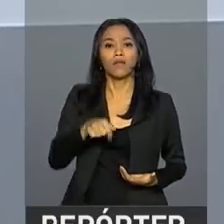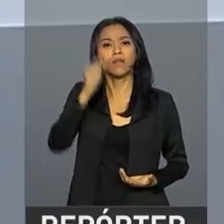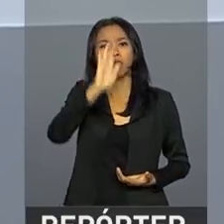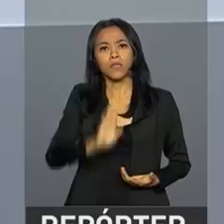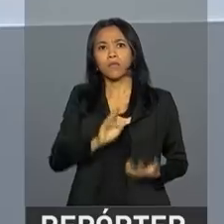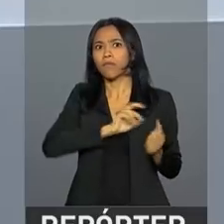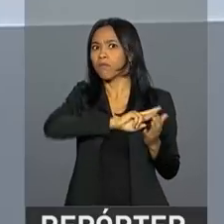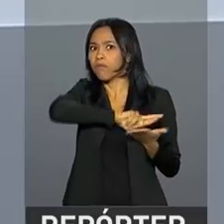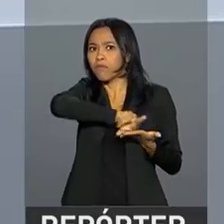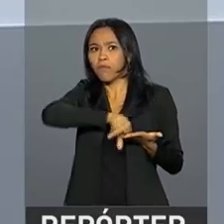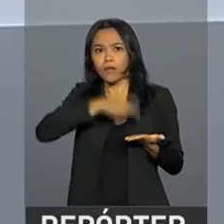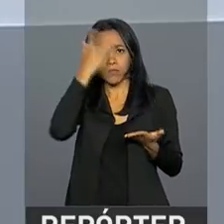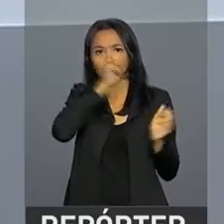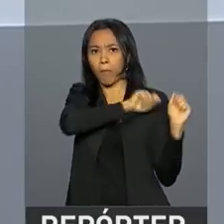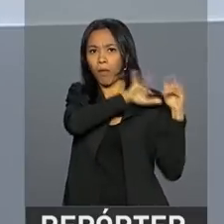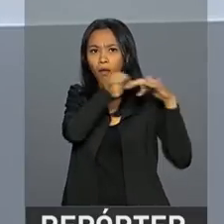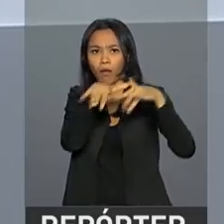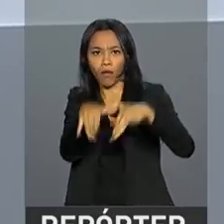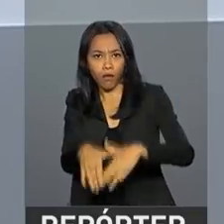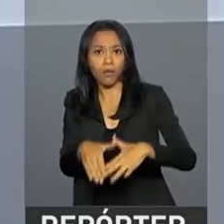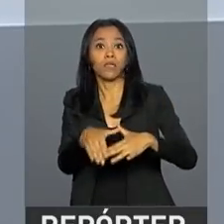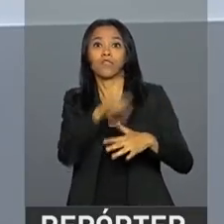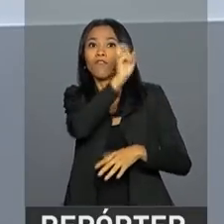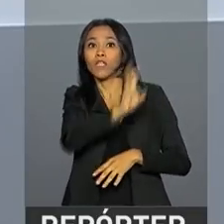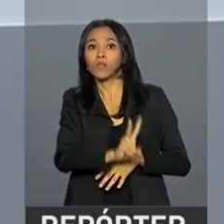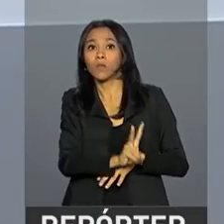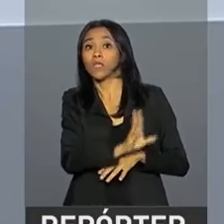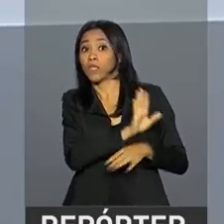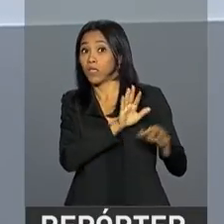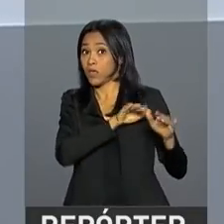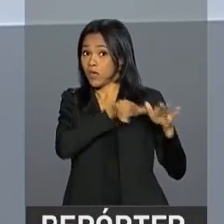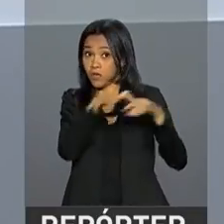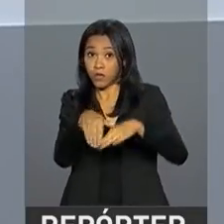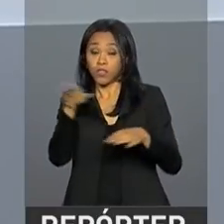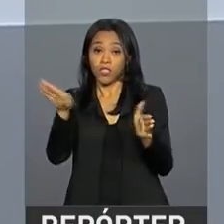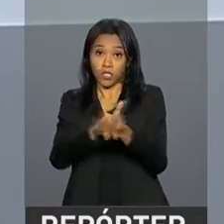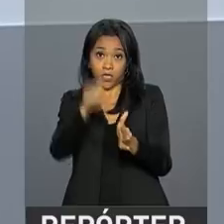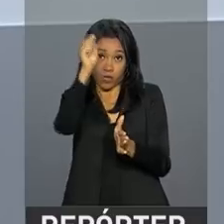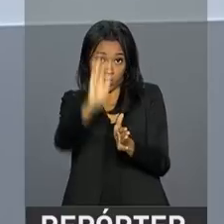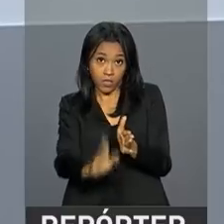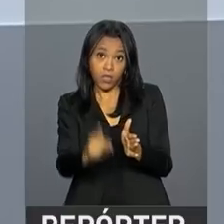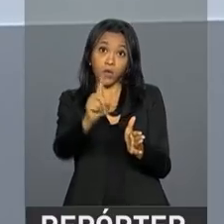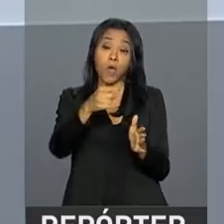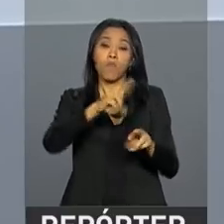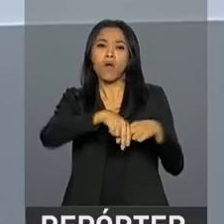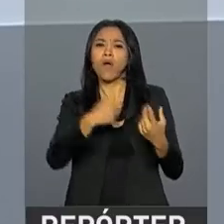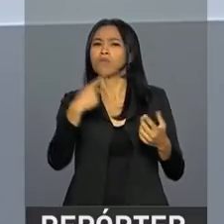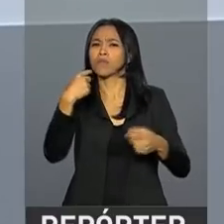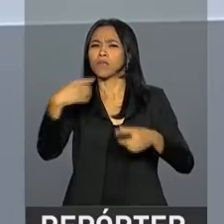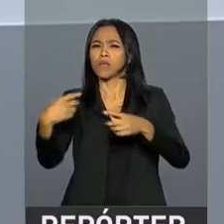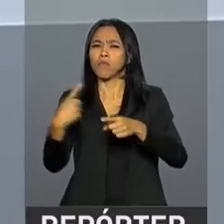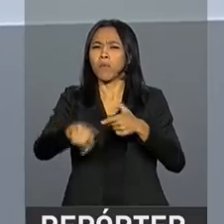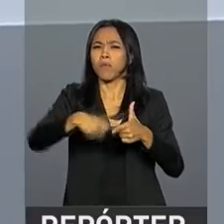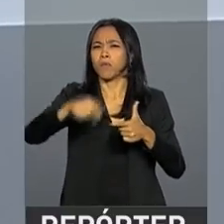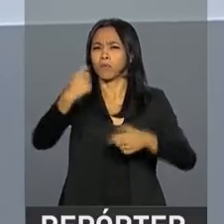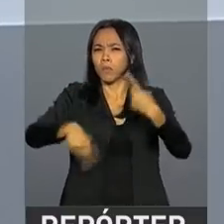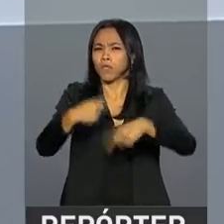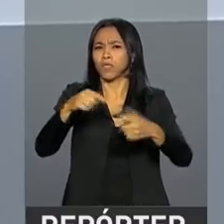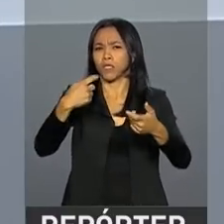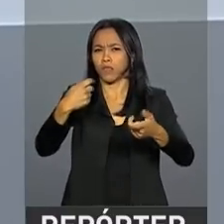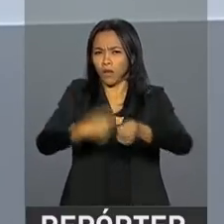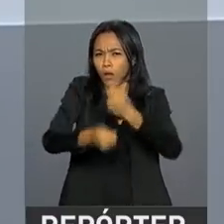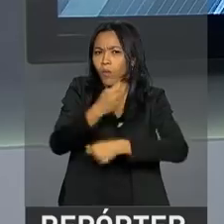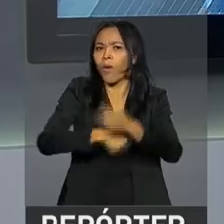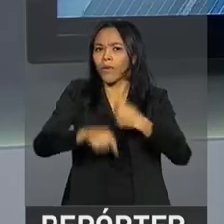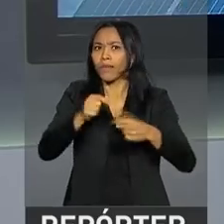milhares de venezuelanos roraima fugindo da crise política econômica e humanitária no país vizinho tem chamado a atenção para o problema